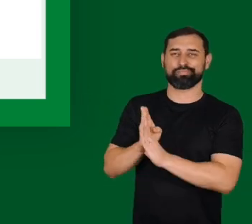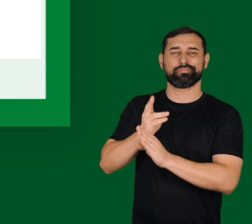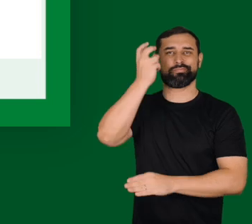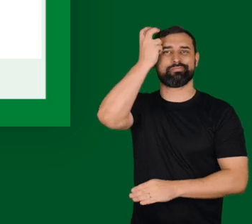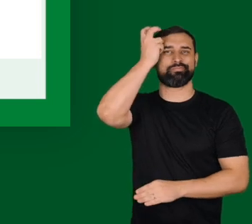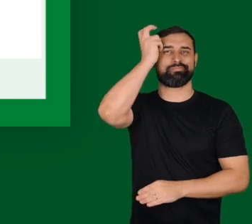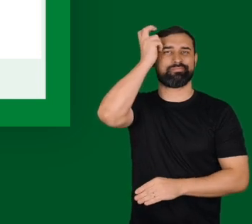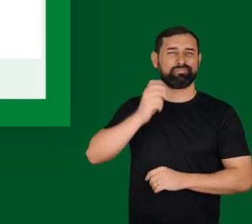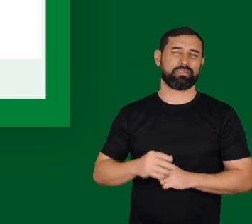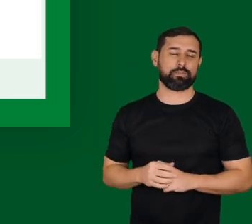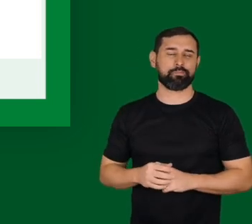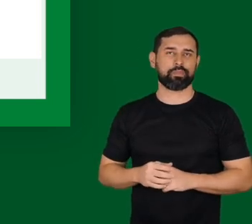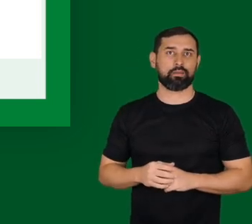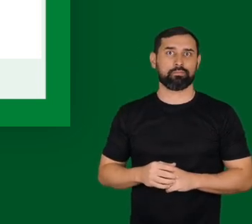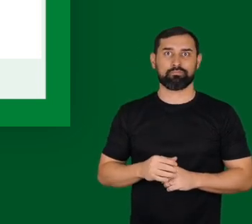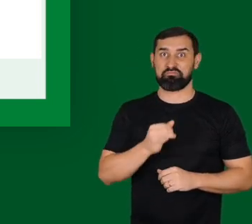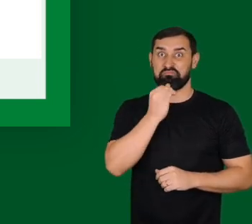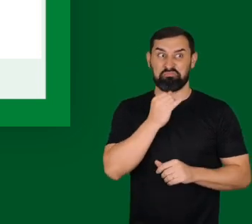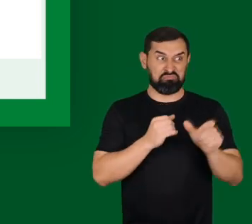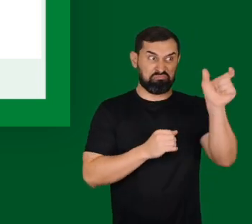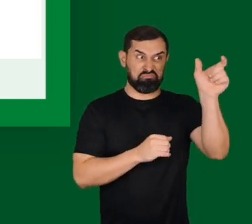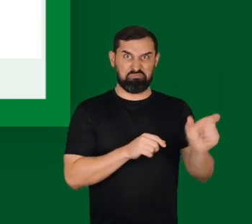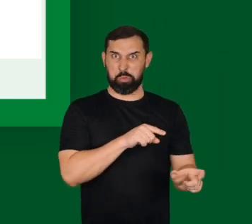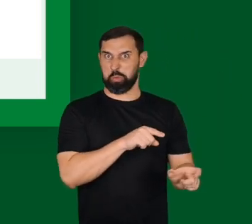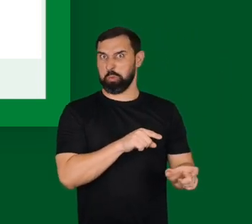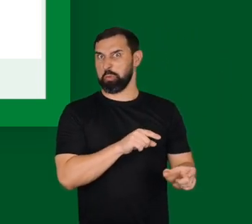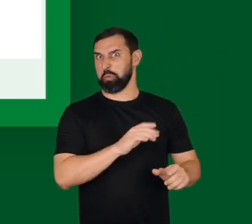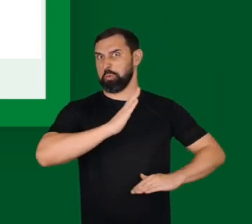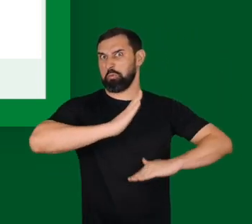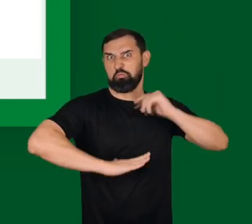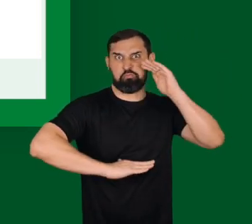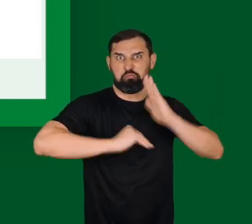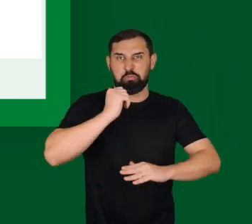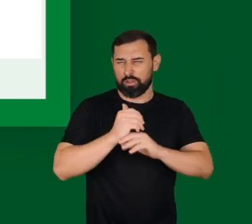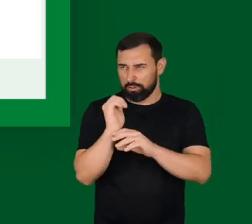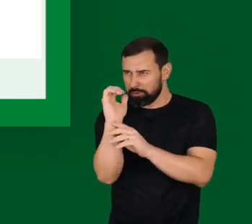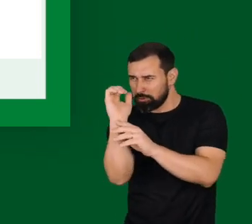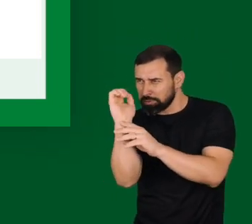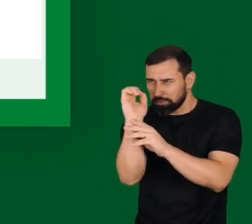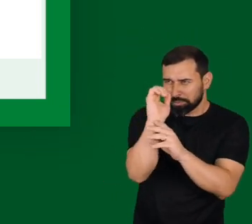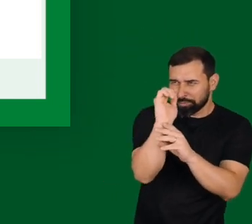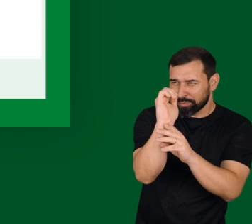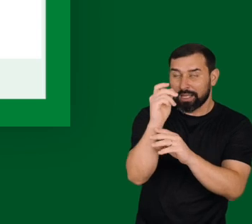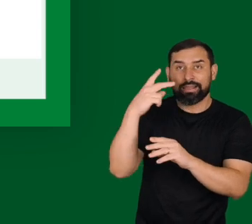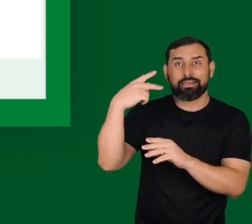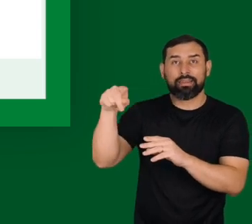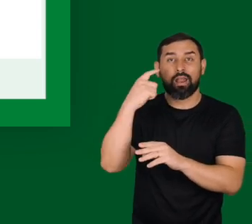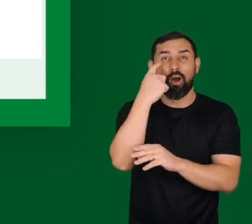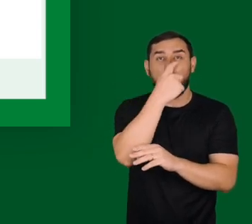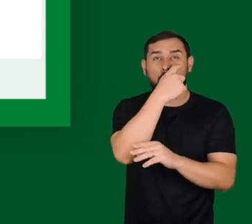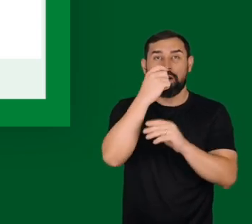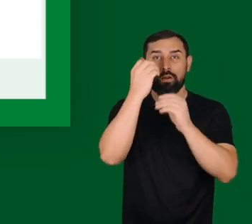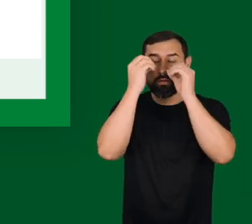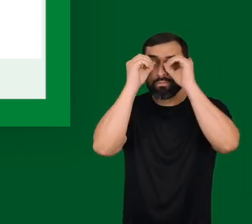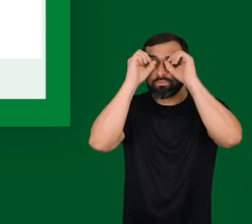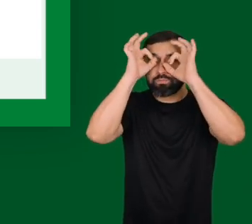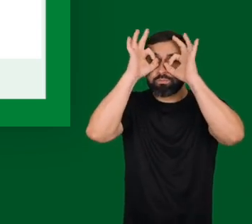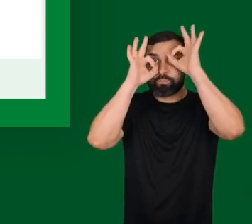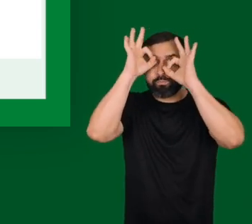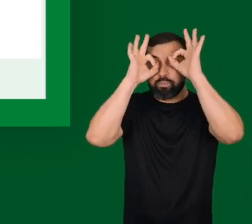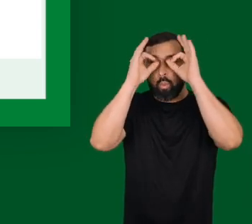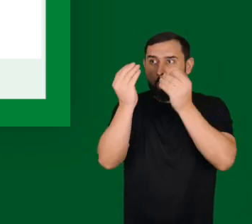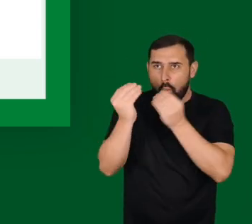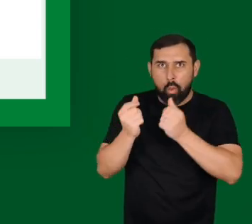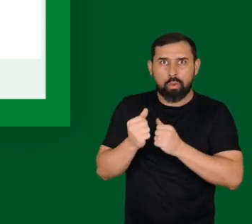labial, tendem a evoluir com complicações neurológicas e a gente precisa estar atento a elas, né. Tem manchas, café